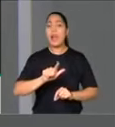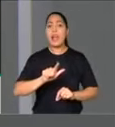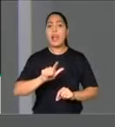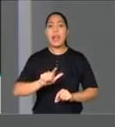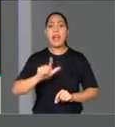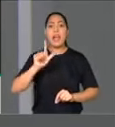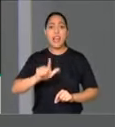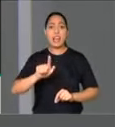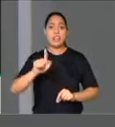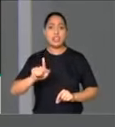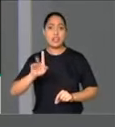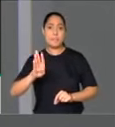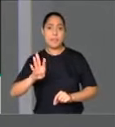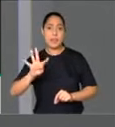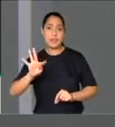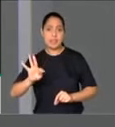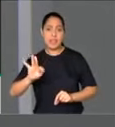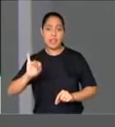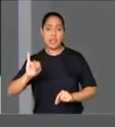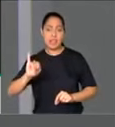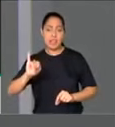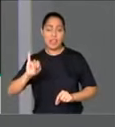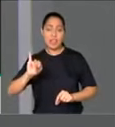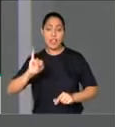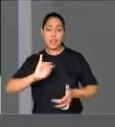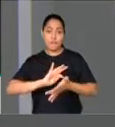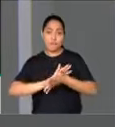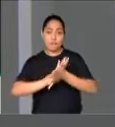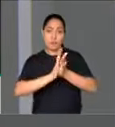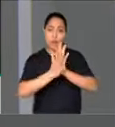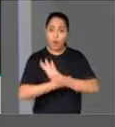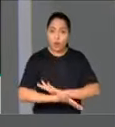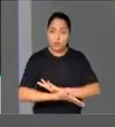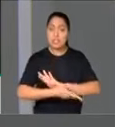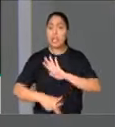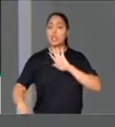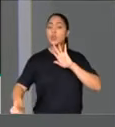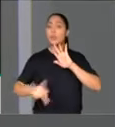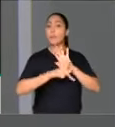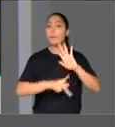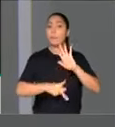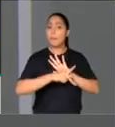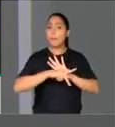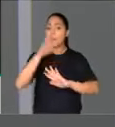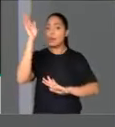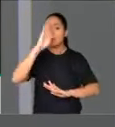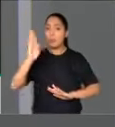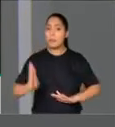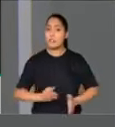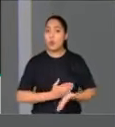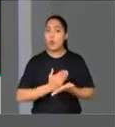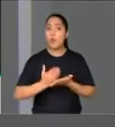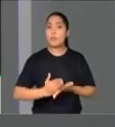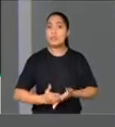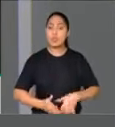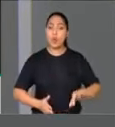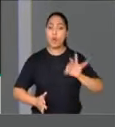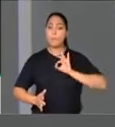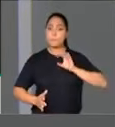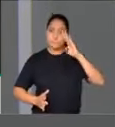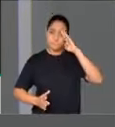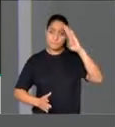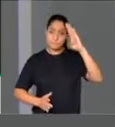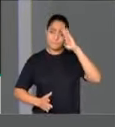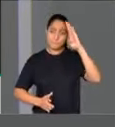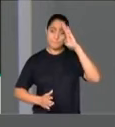no Brasil é alimentada pela consequência de 21 anos recentes de uma ditadura civil-militar, da militarização do Estado e